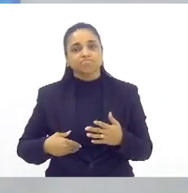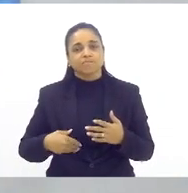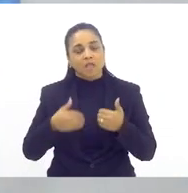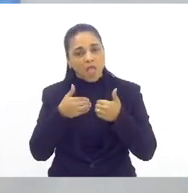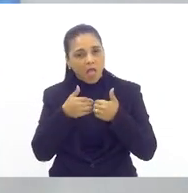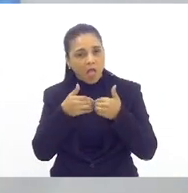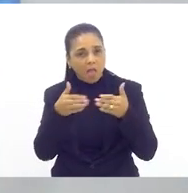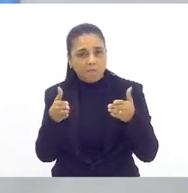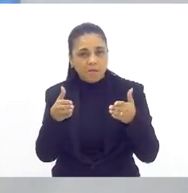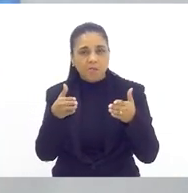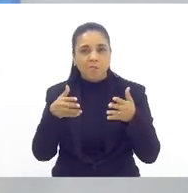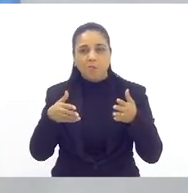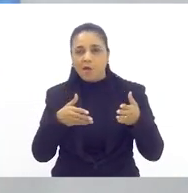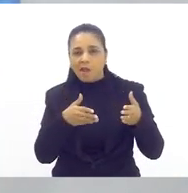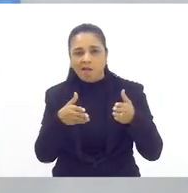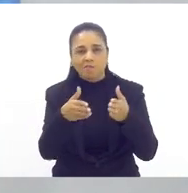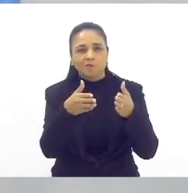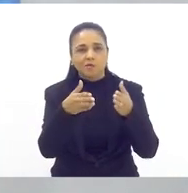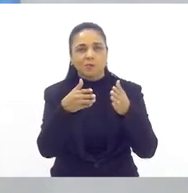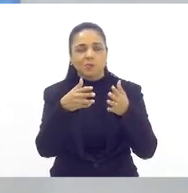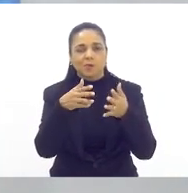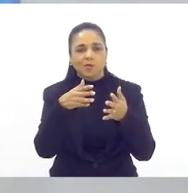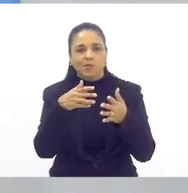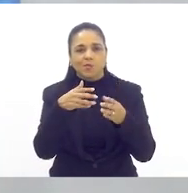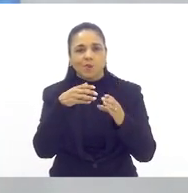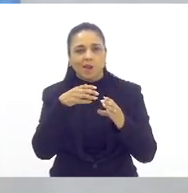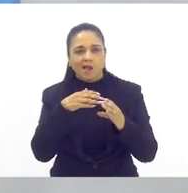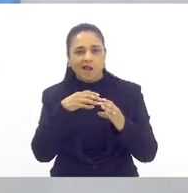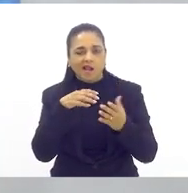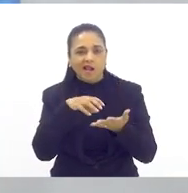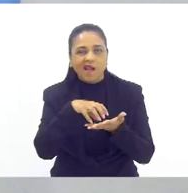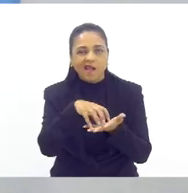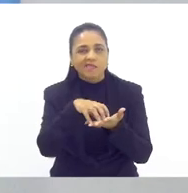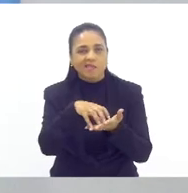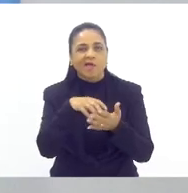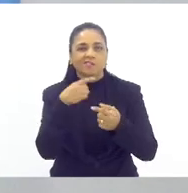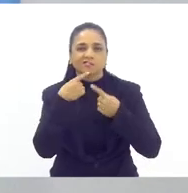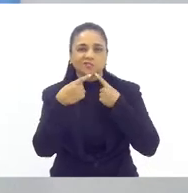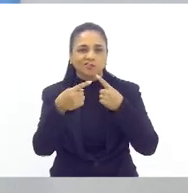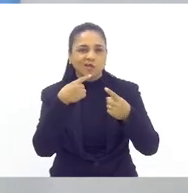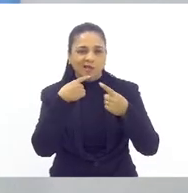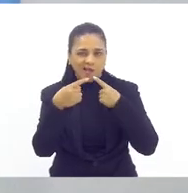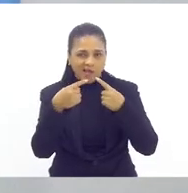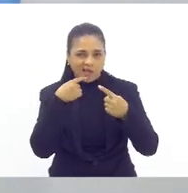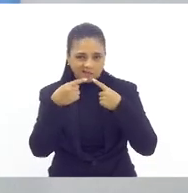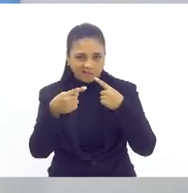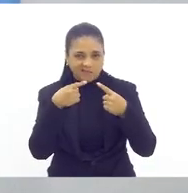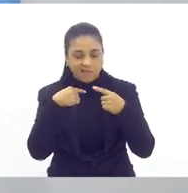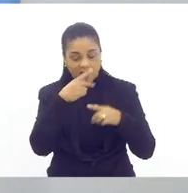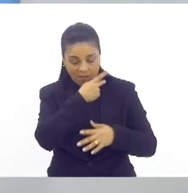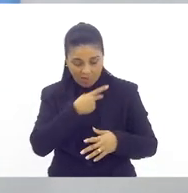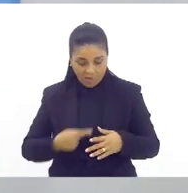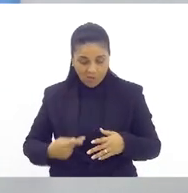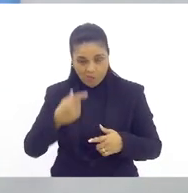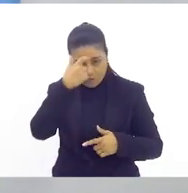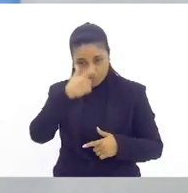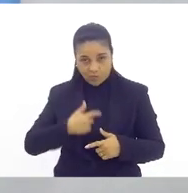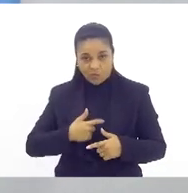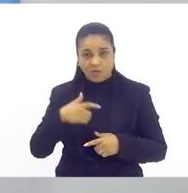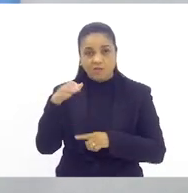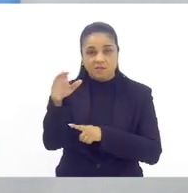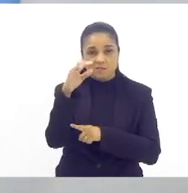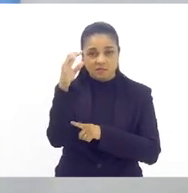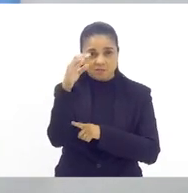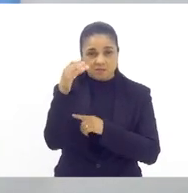um caminho um canal para o diálogo né foi conquistou aqui na presidência dessa Comissão da Ciência e